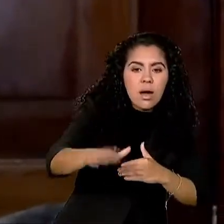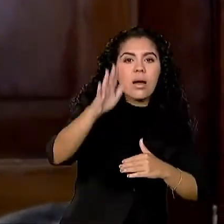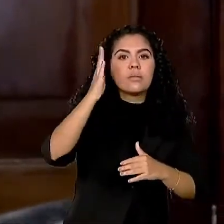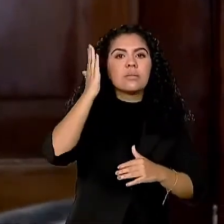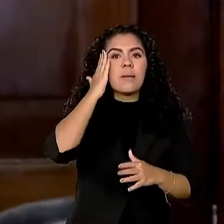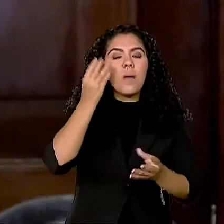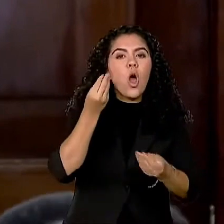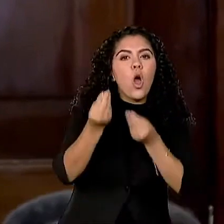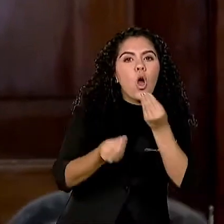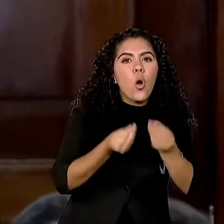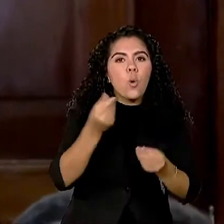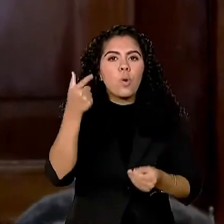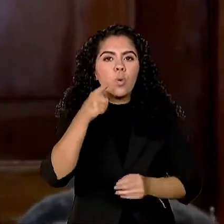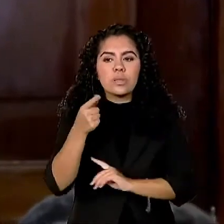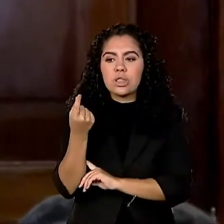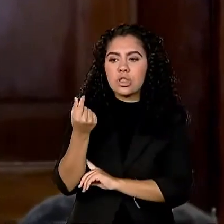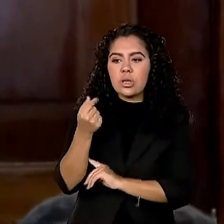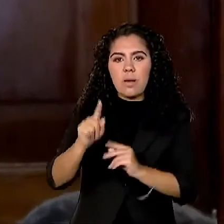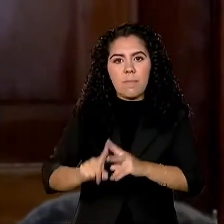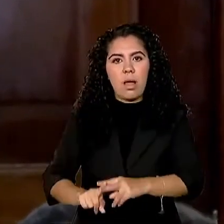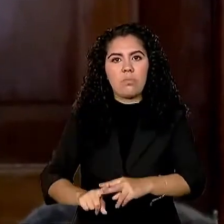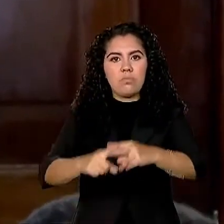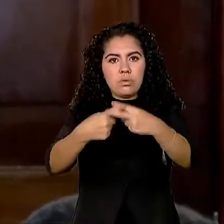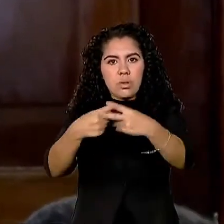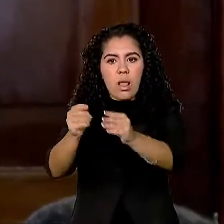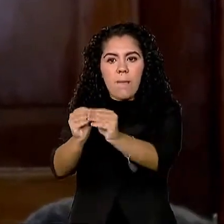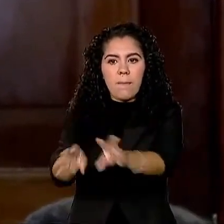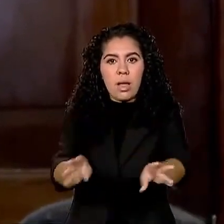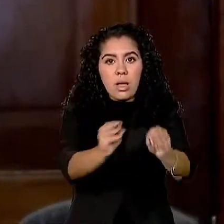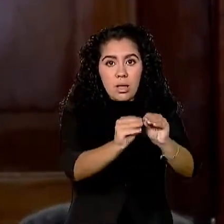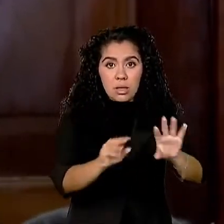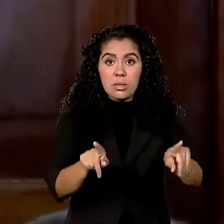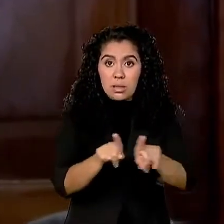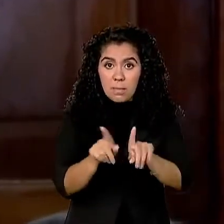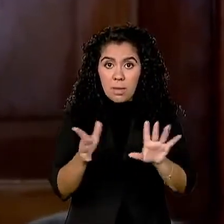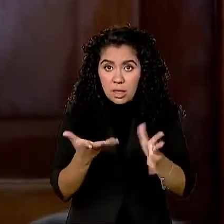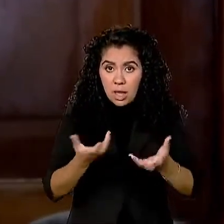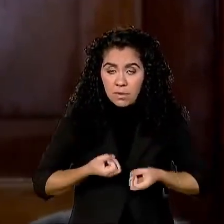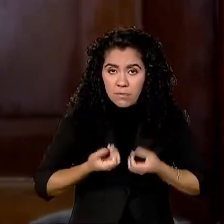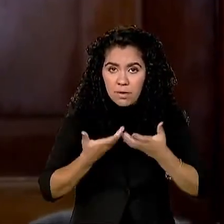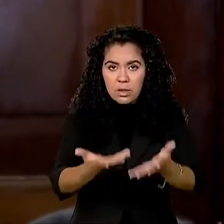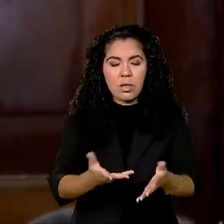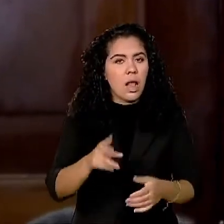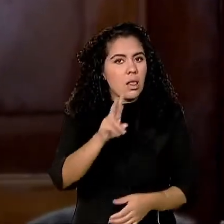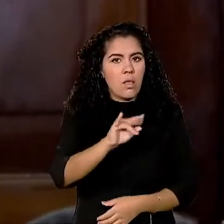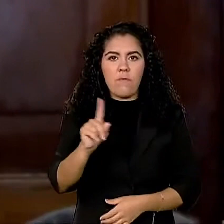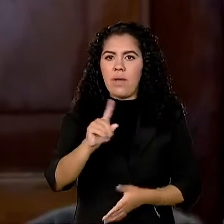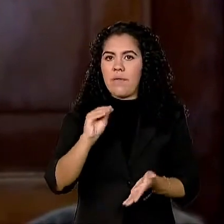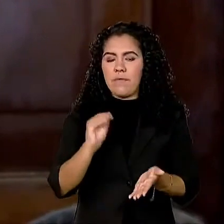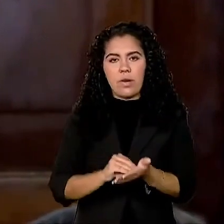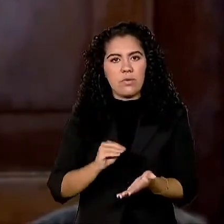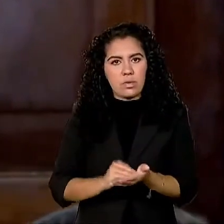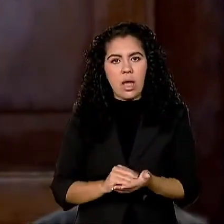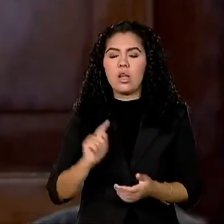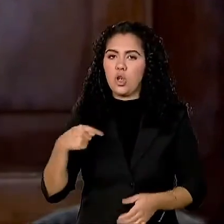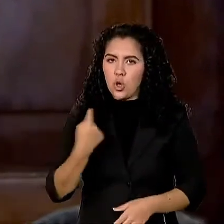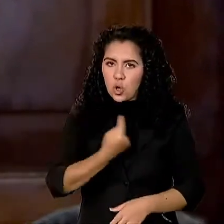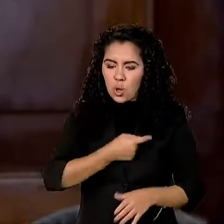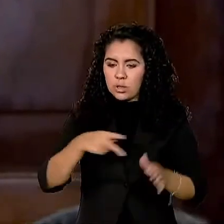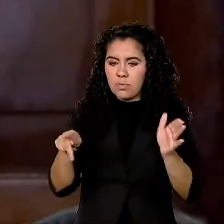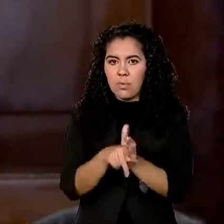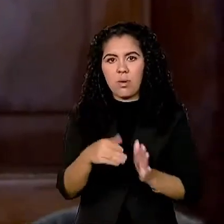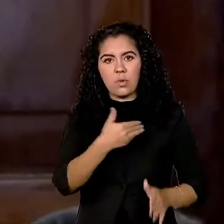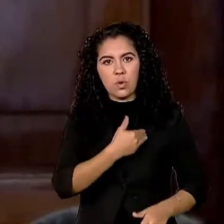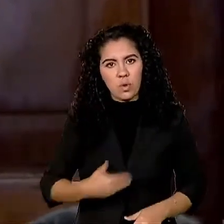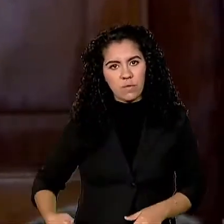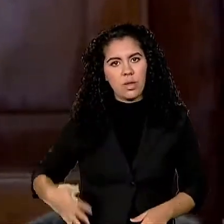encontrar o dinheiro para que a gente possa reparar esses danos. Eu quero dizer para vocês que não faltará, da parte do governo federal,